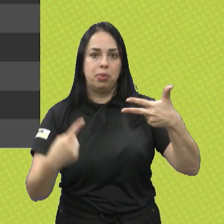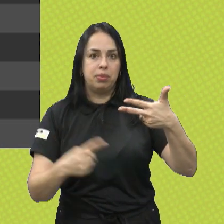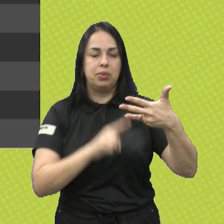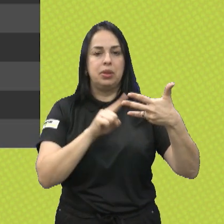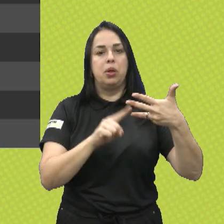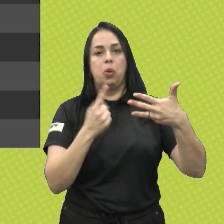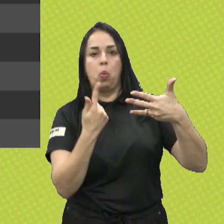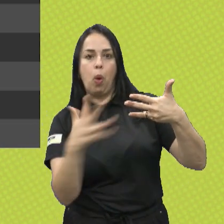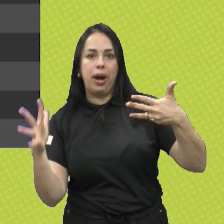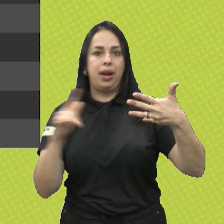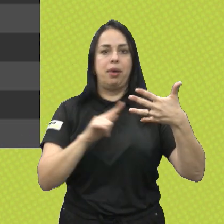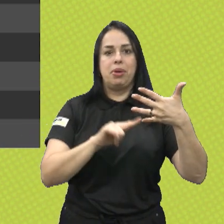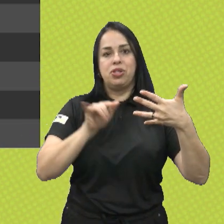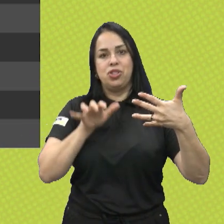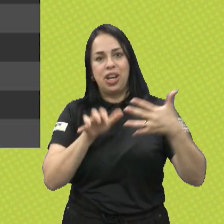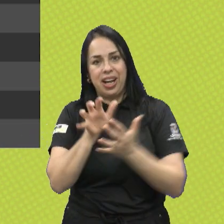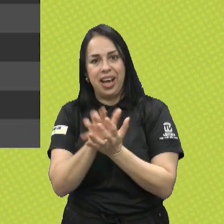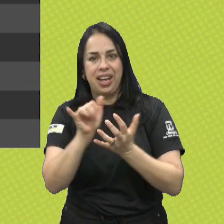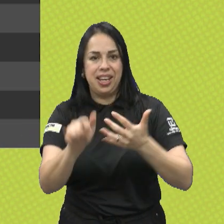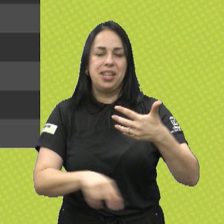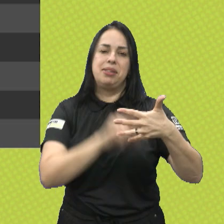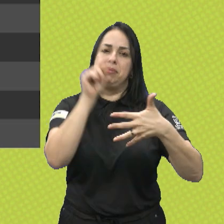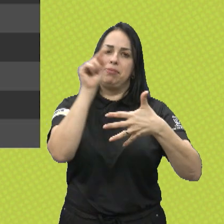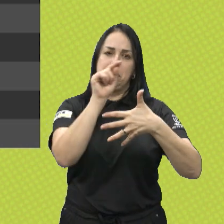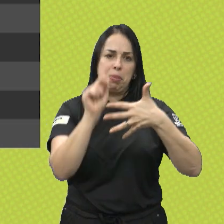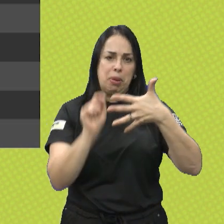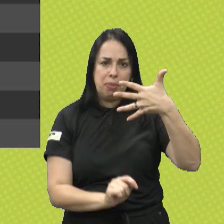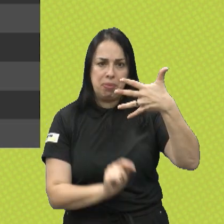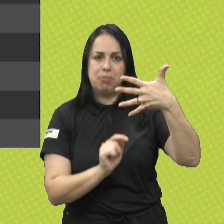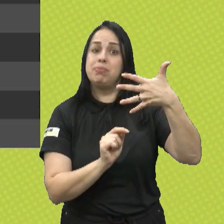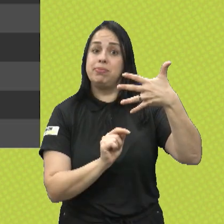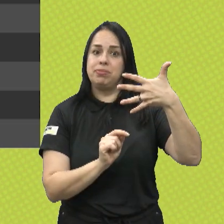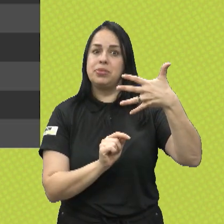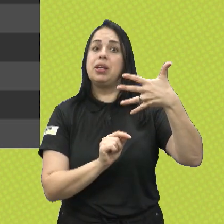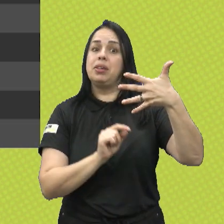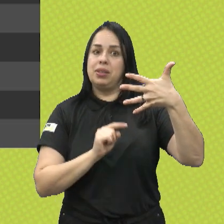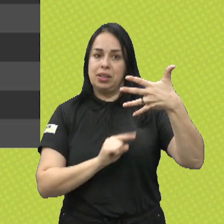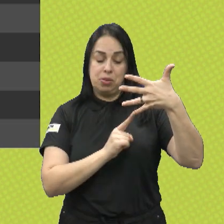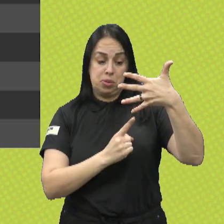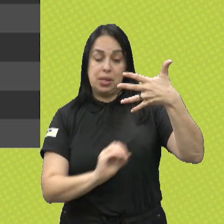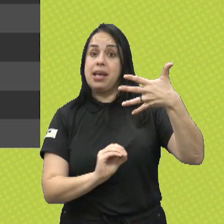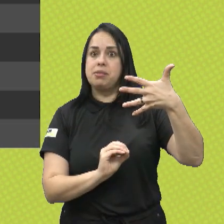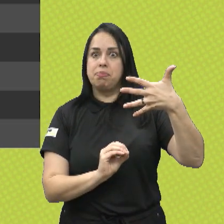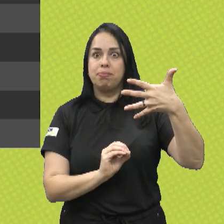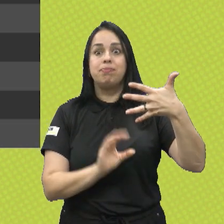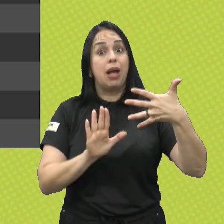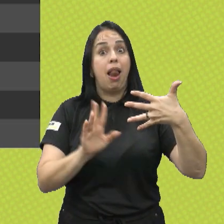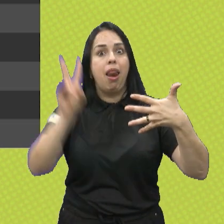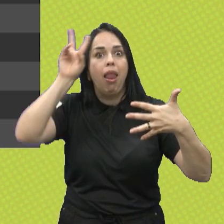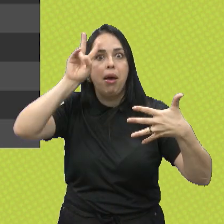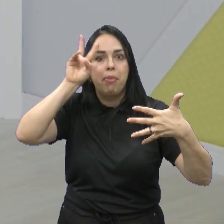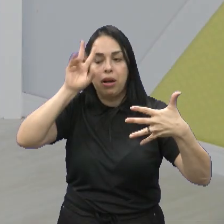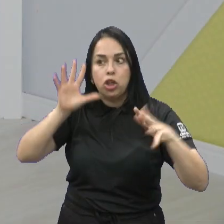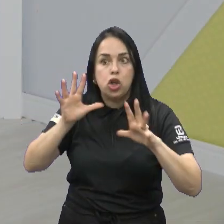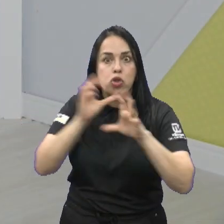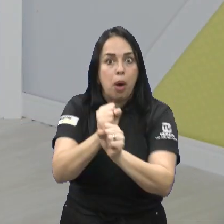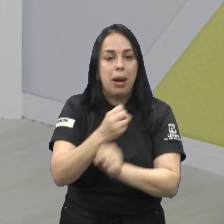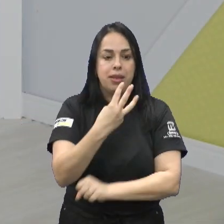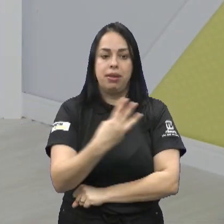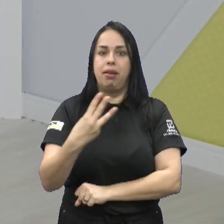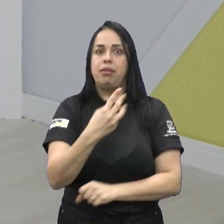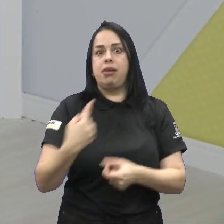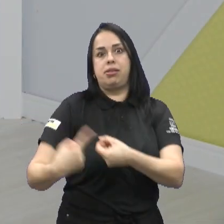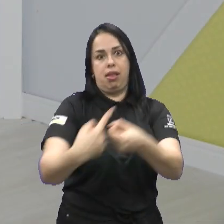Jacareí, Santa Isabel, Taubaté, Ferraz de Vasconcelos, Guarulhos e São Sebastião, os 10 primeiros, lembrando que foram 33 municípios que